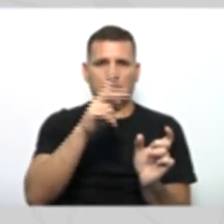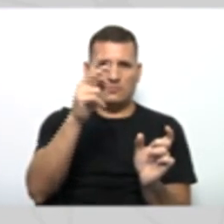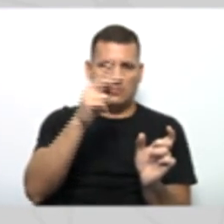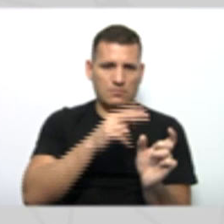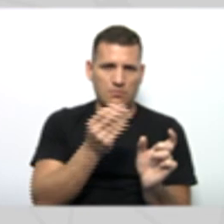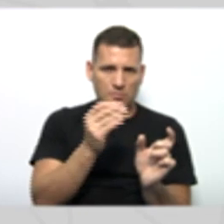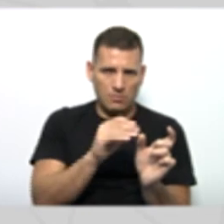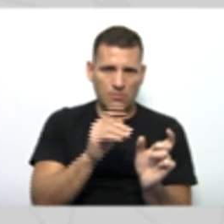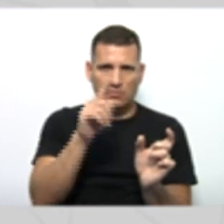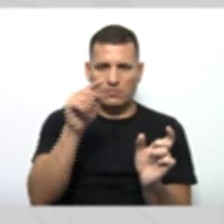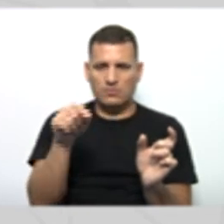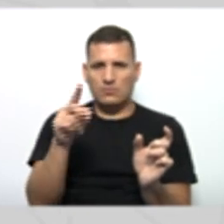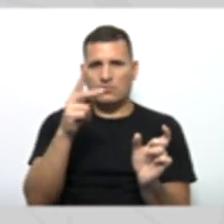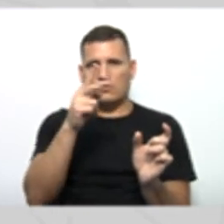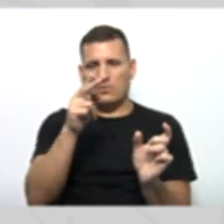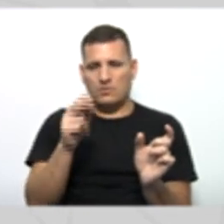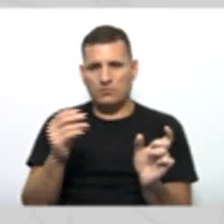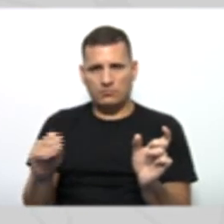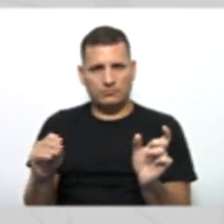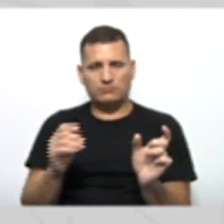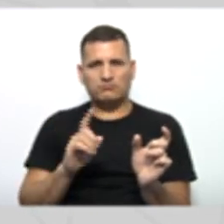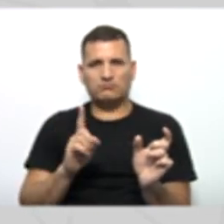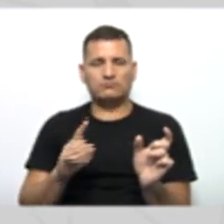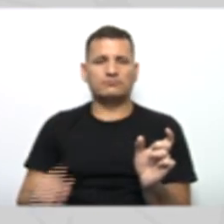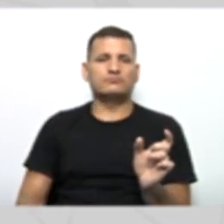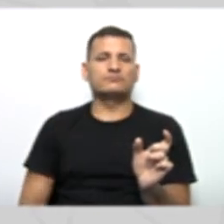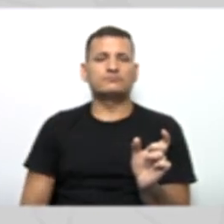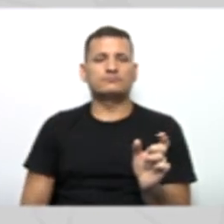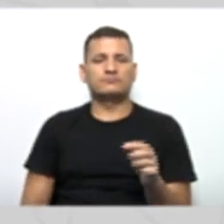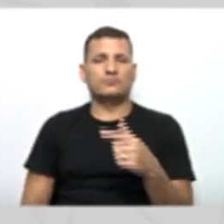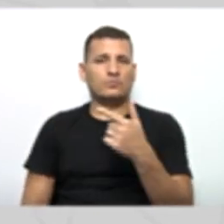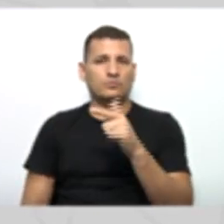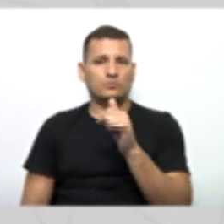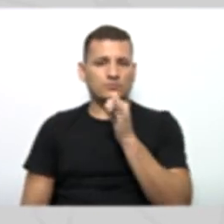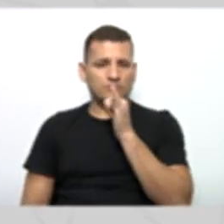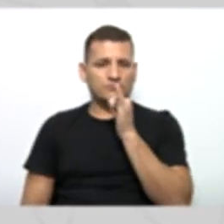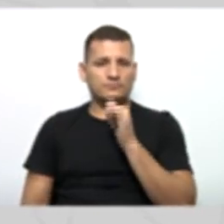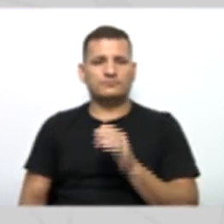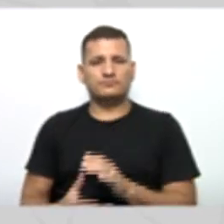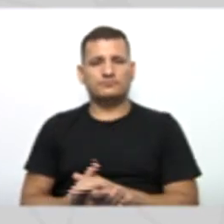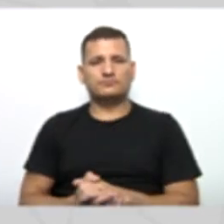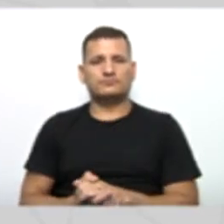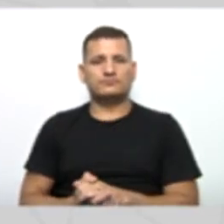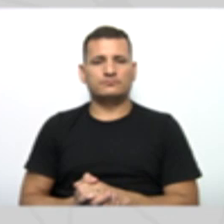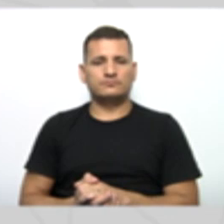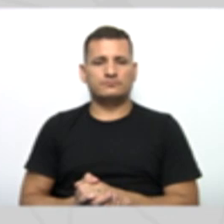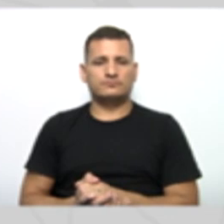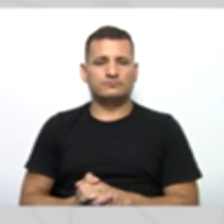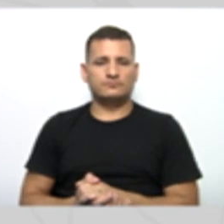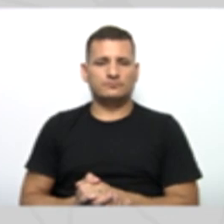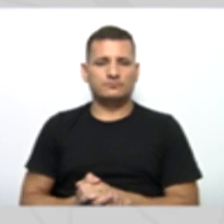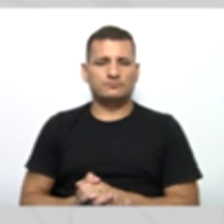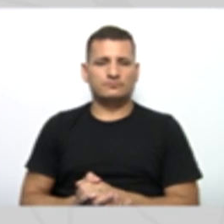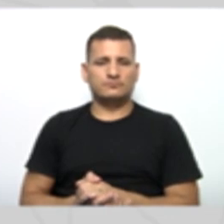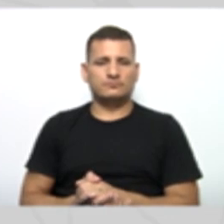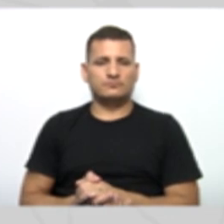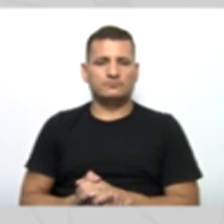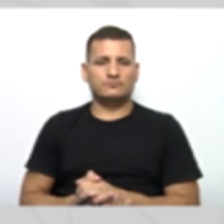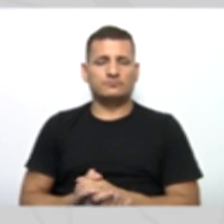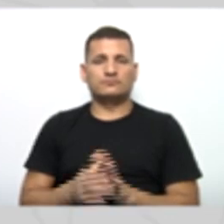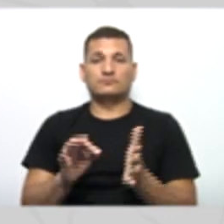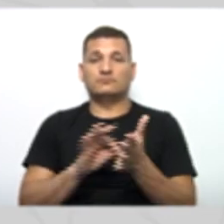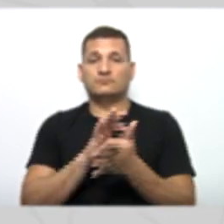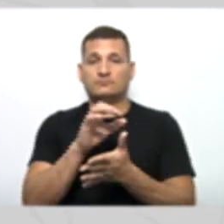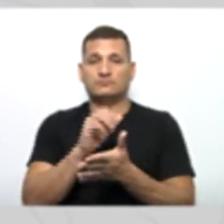pessoal. Vamos lá, outros exemplos de caso de uso. Aqui o exemplo controlar cadastro de livro,